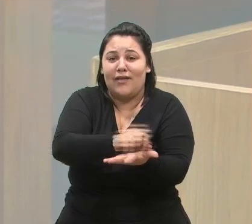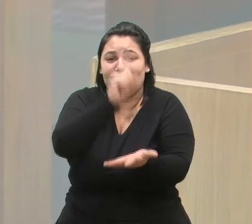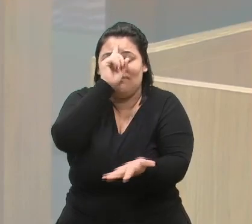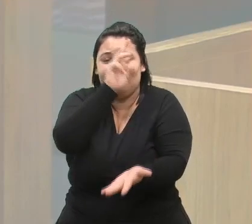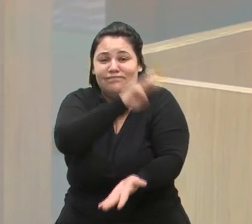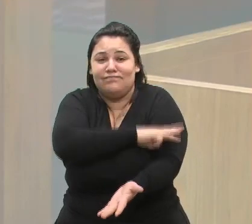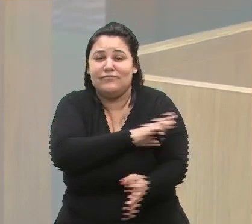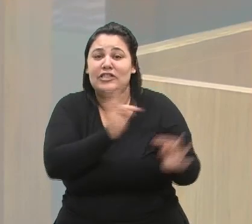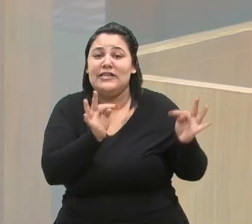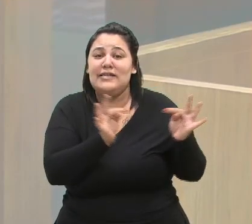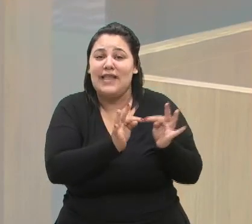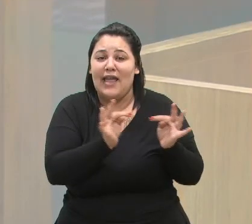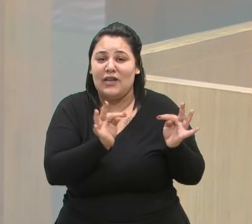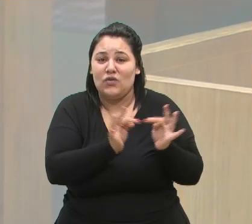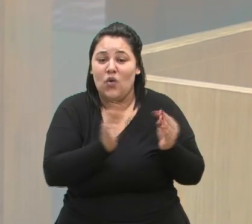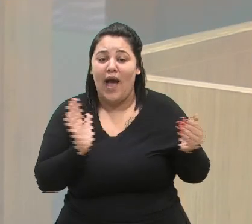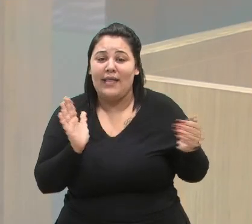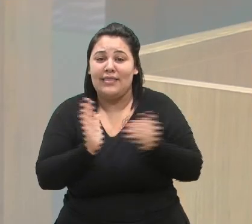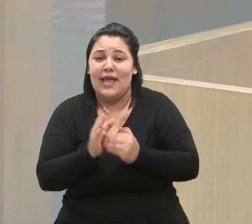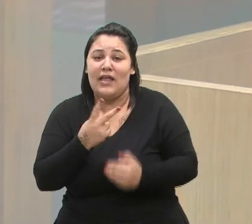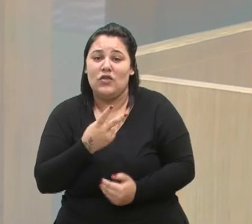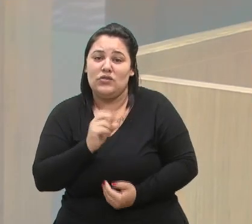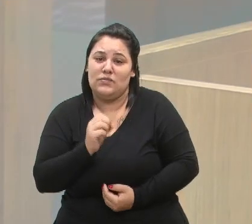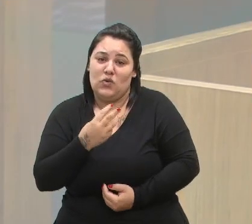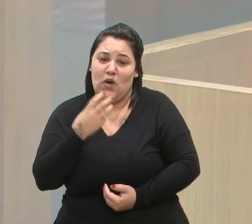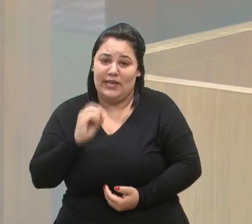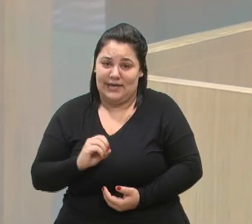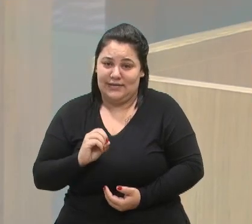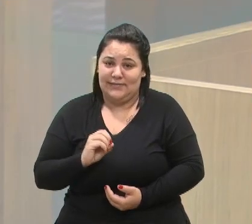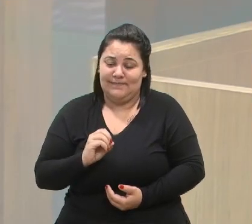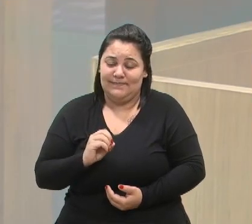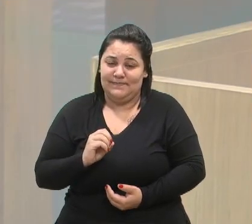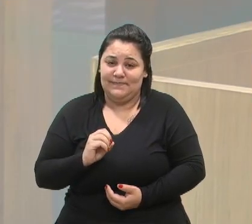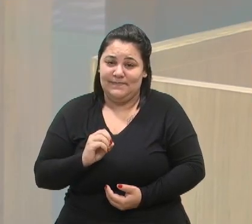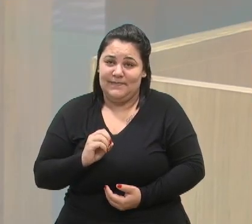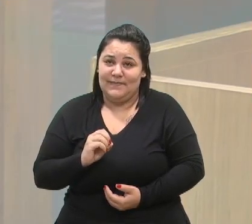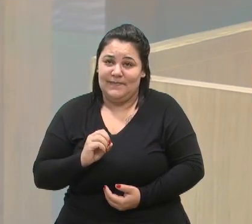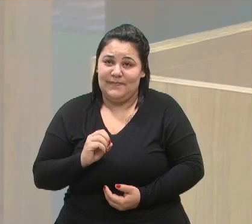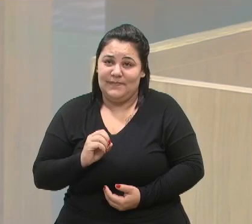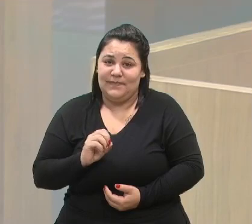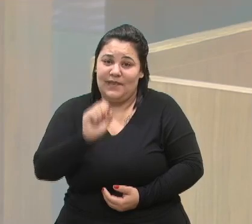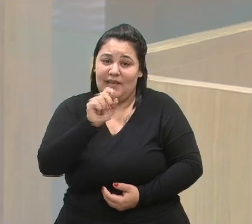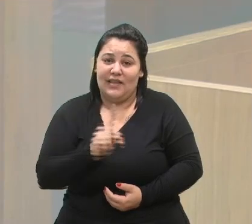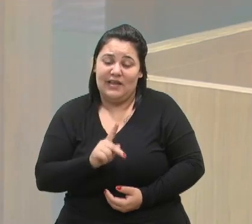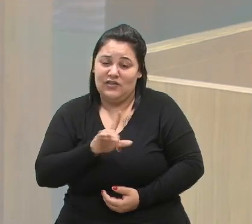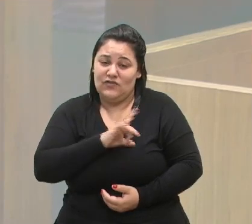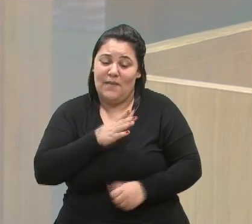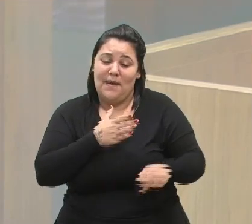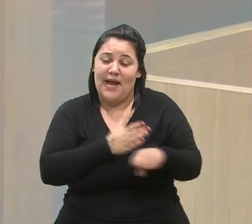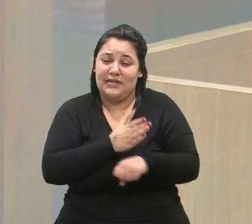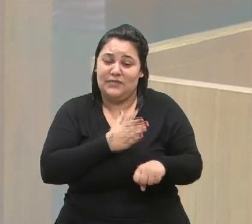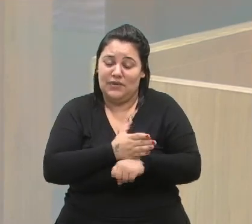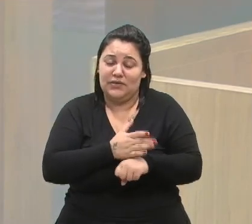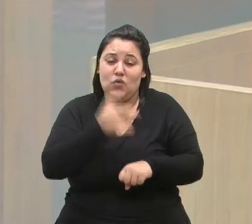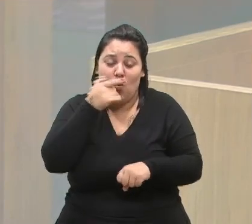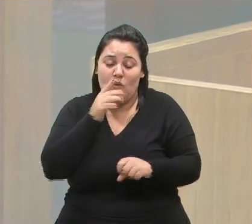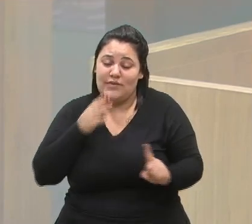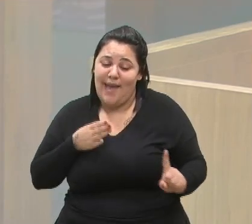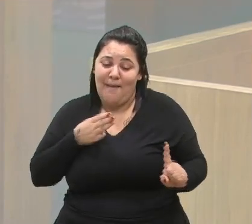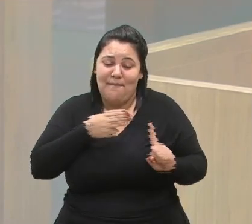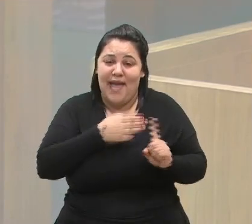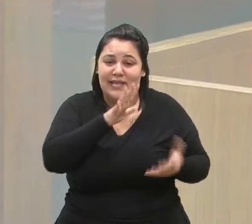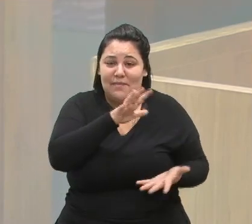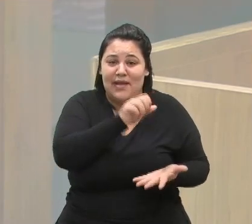médio técnico até 2030. Os entes federados que atingirem suas metas de expansão de matrícula em